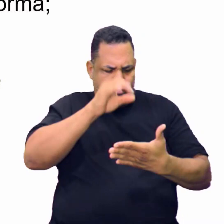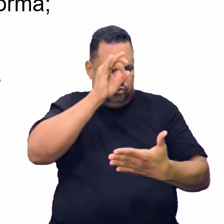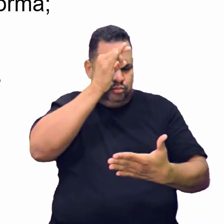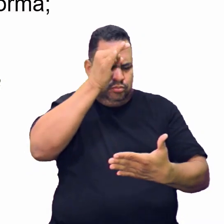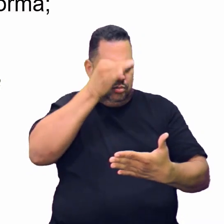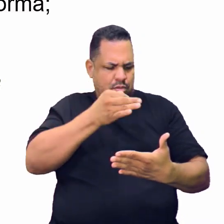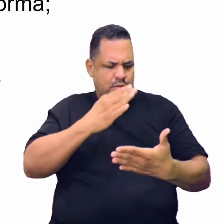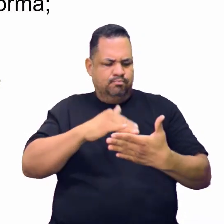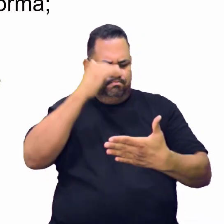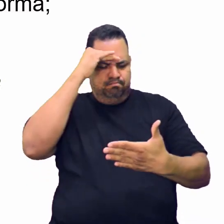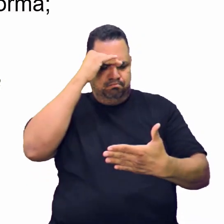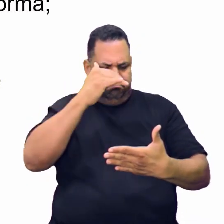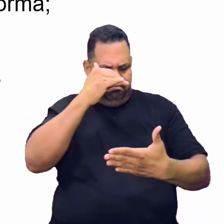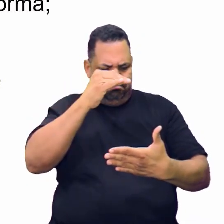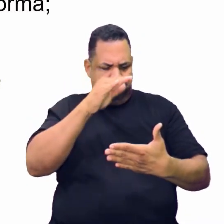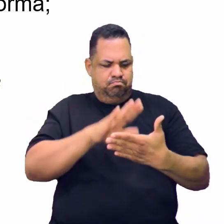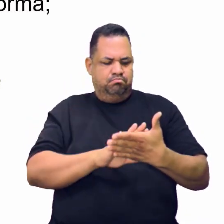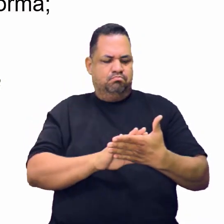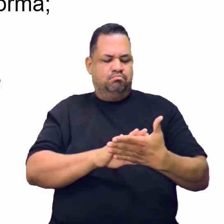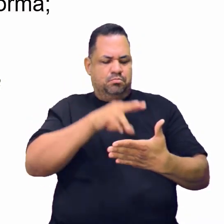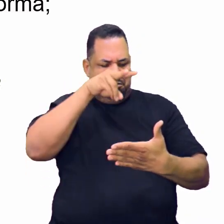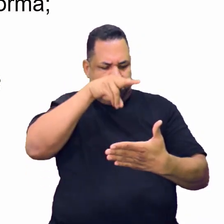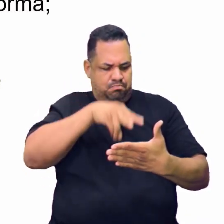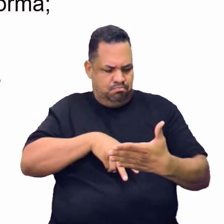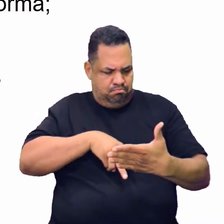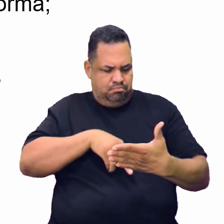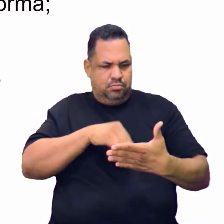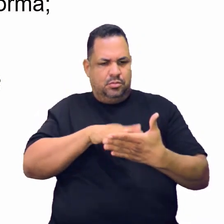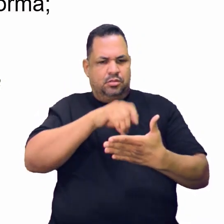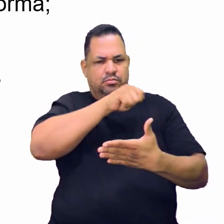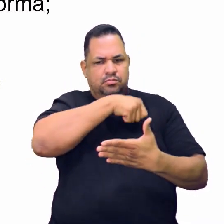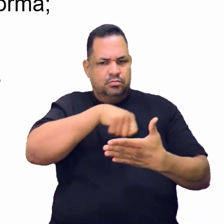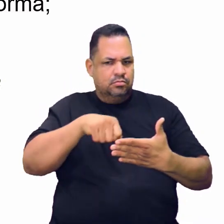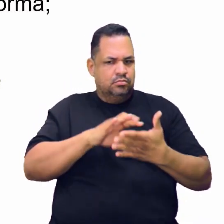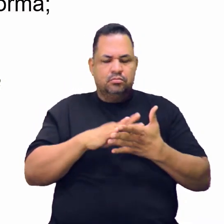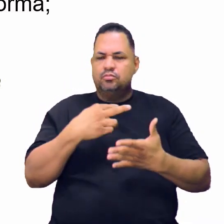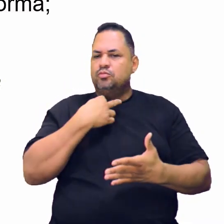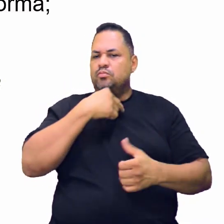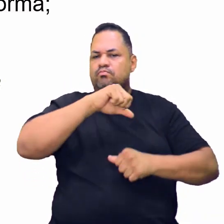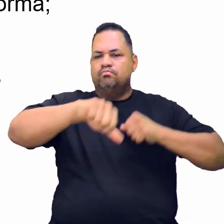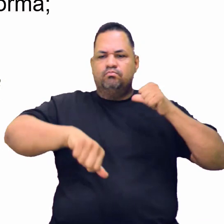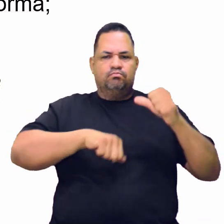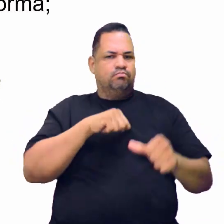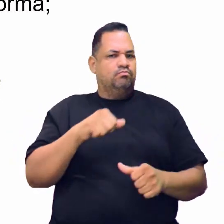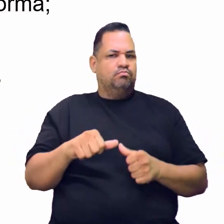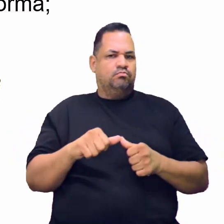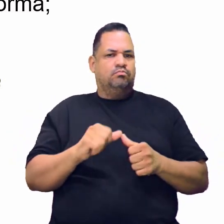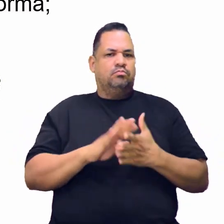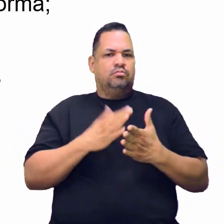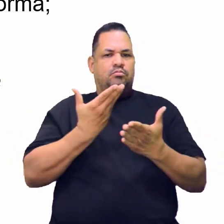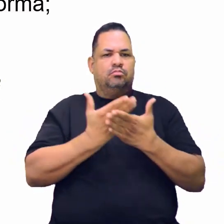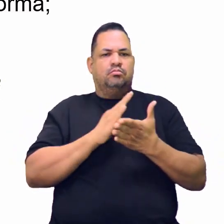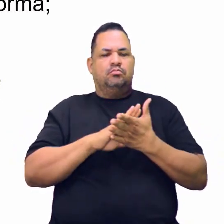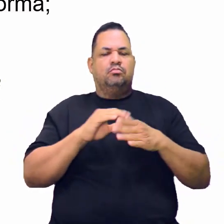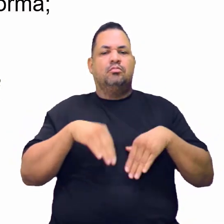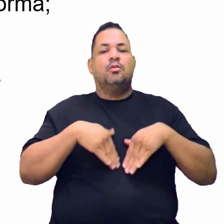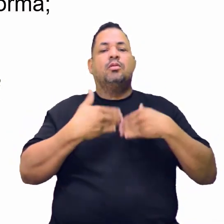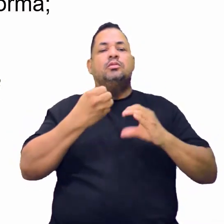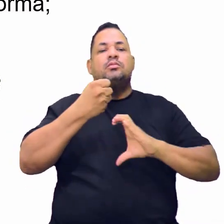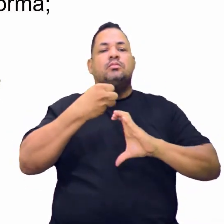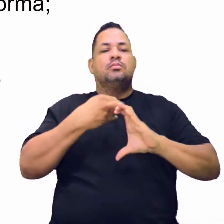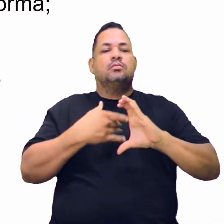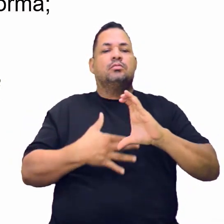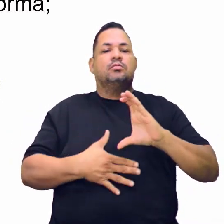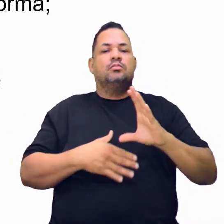estão referidas, sem margem para alterações. Tá certo? E quais são as